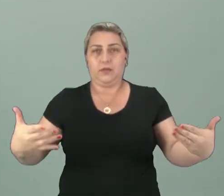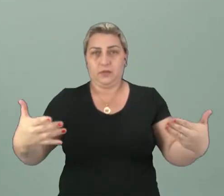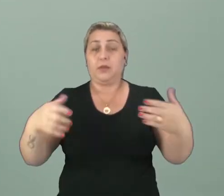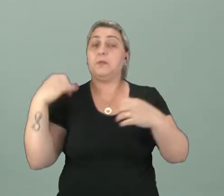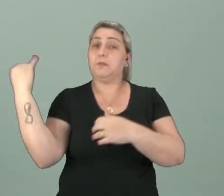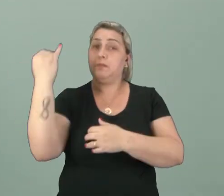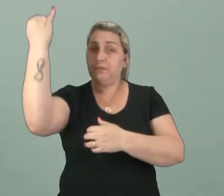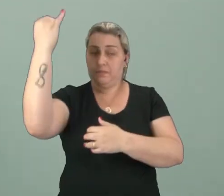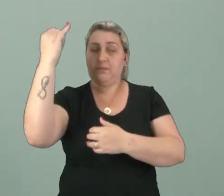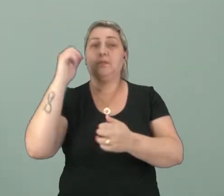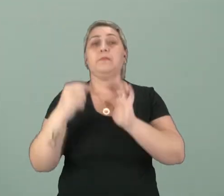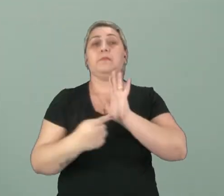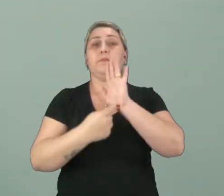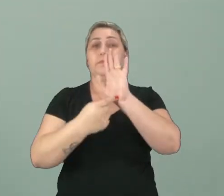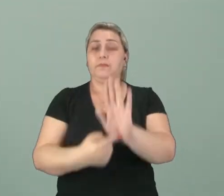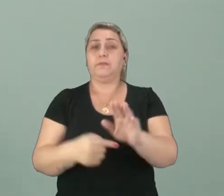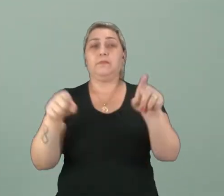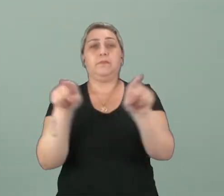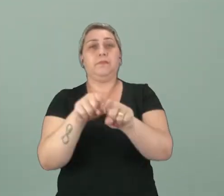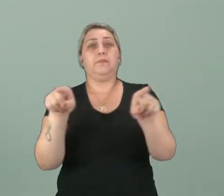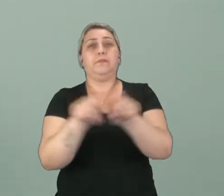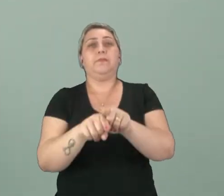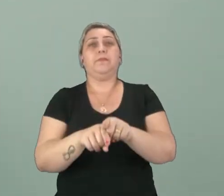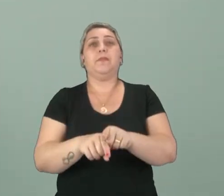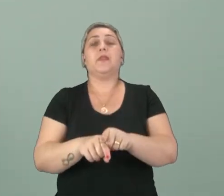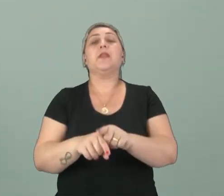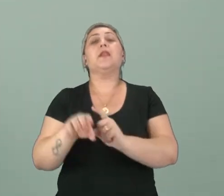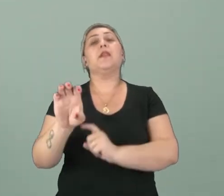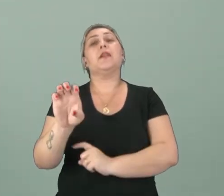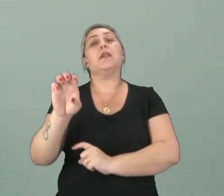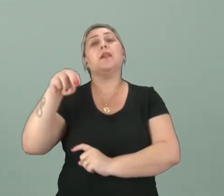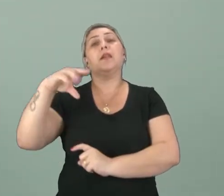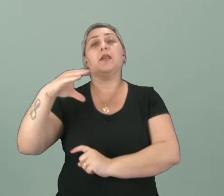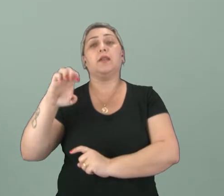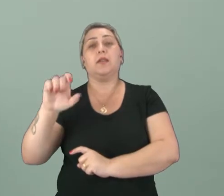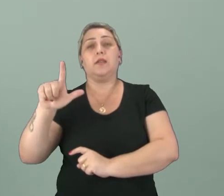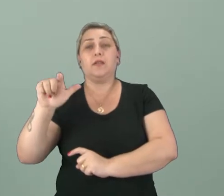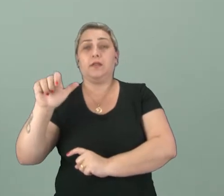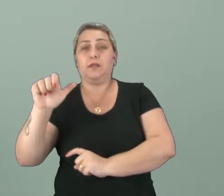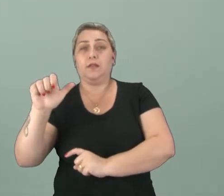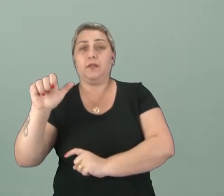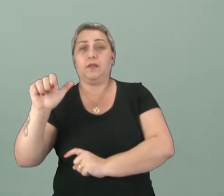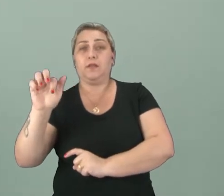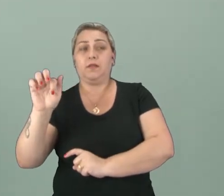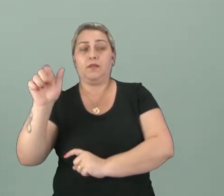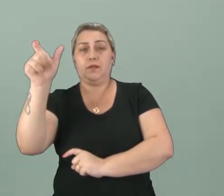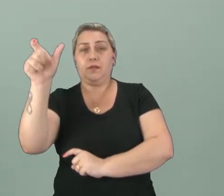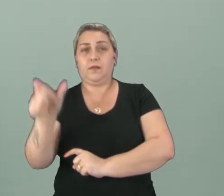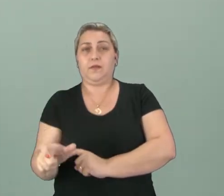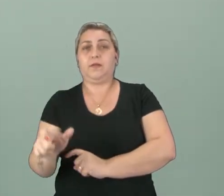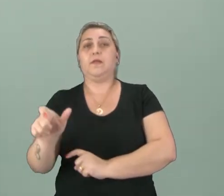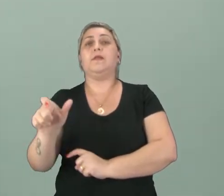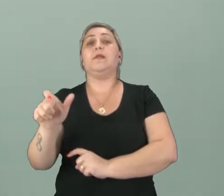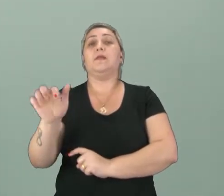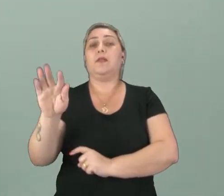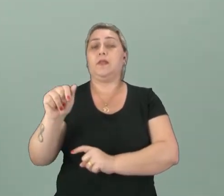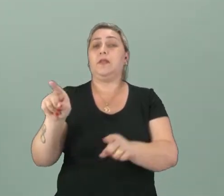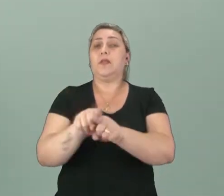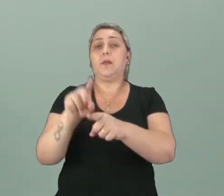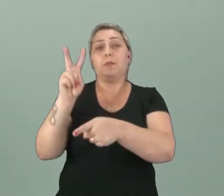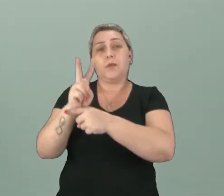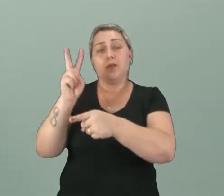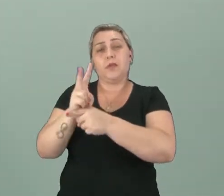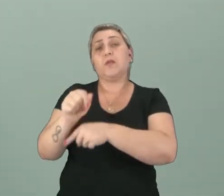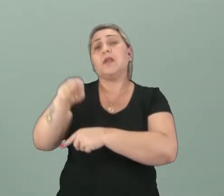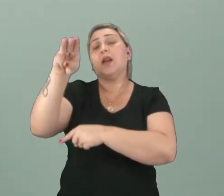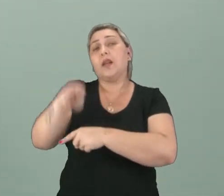é importante a gente destacar também que tanto o encéfalo quanto a medula espinhal, eles vão ter uma certa proteção. E a proteção